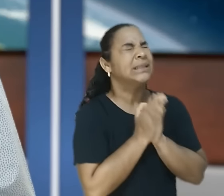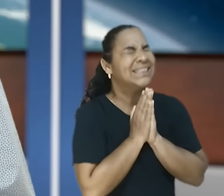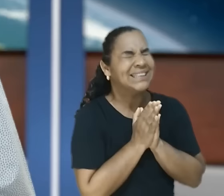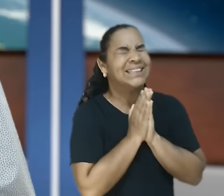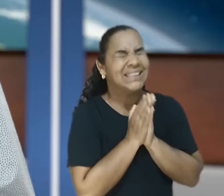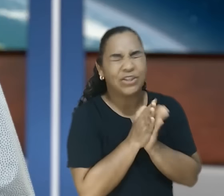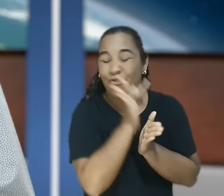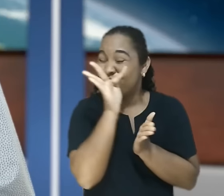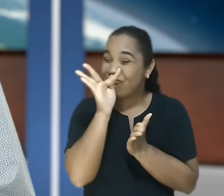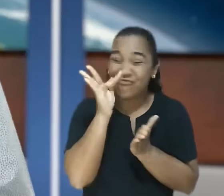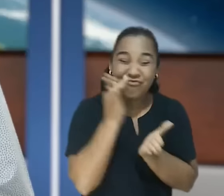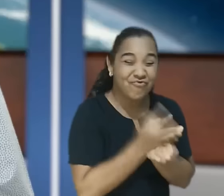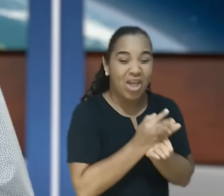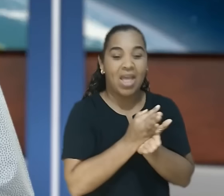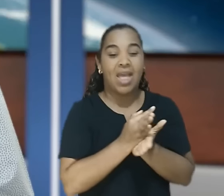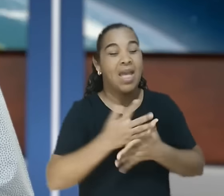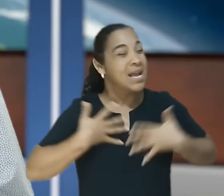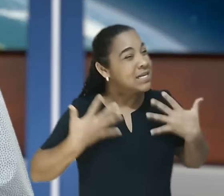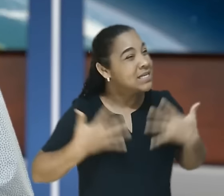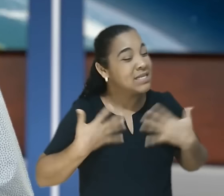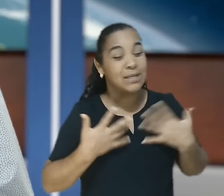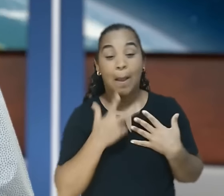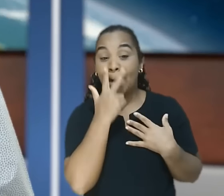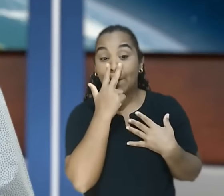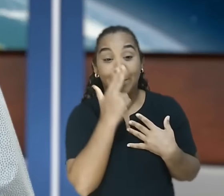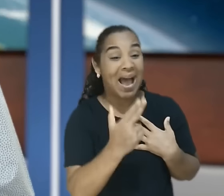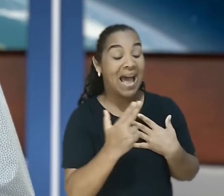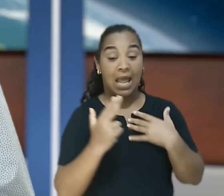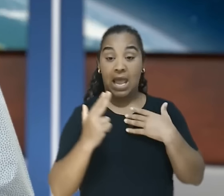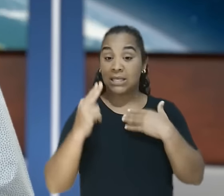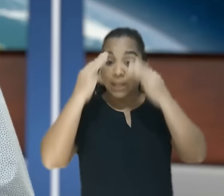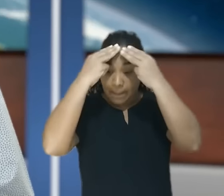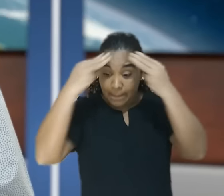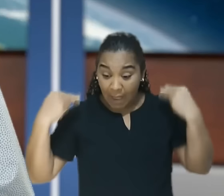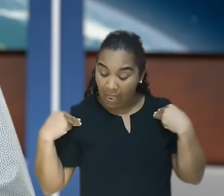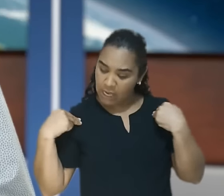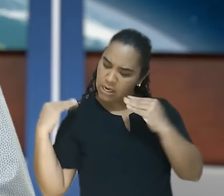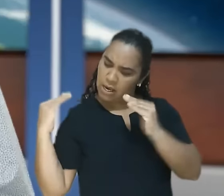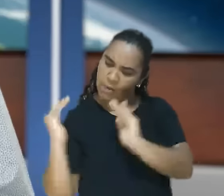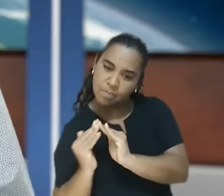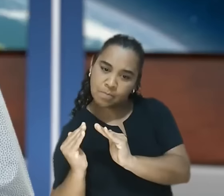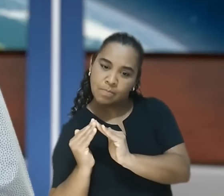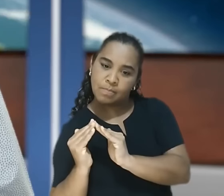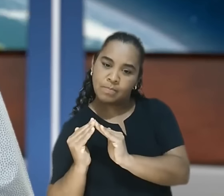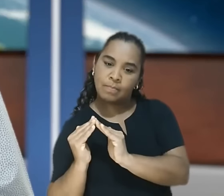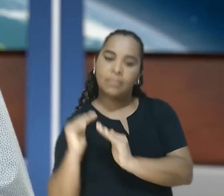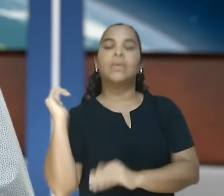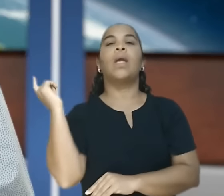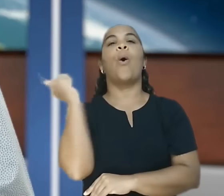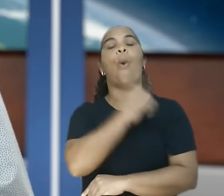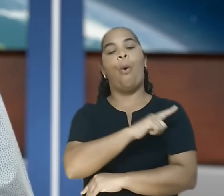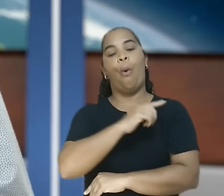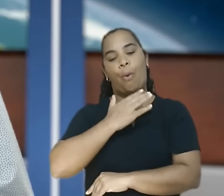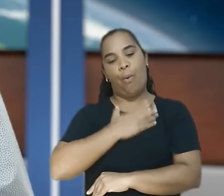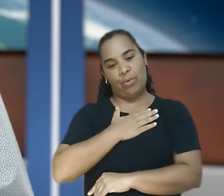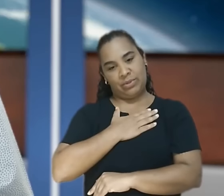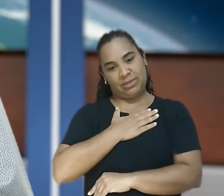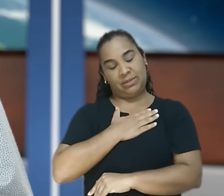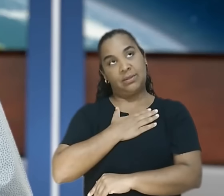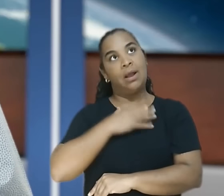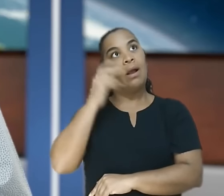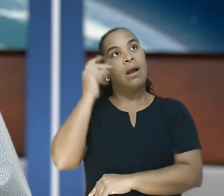entusiasmo Como se Maria Morasse ali perto E eu conseguisse Até que enfim Eu me dei conta